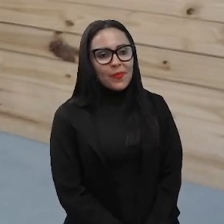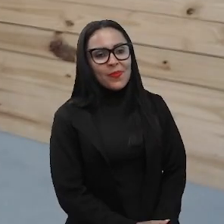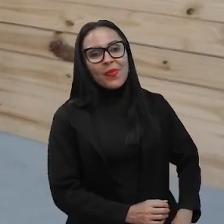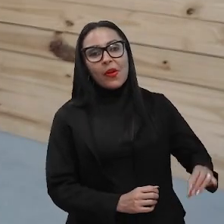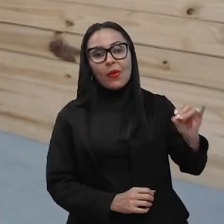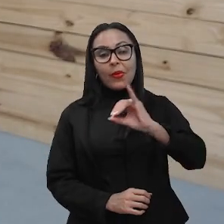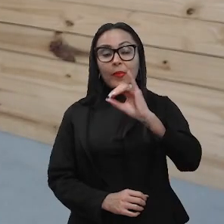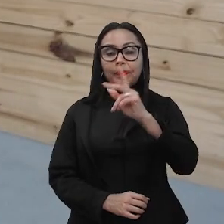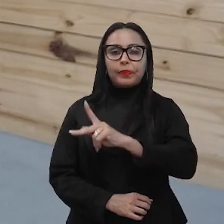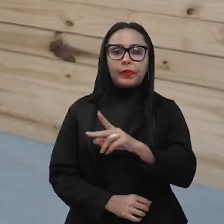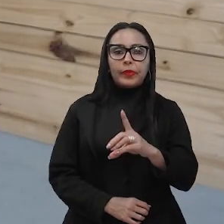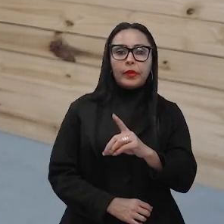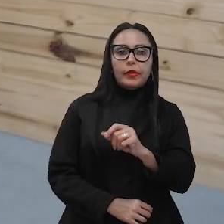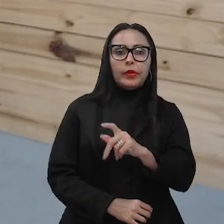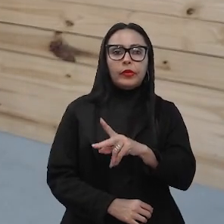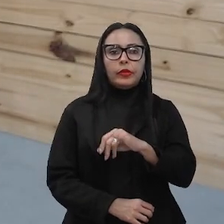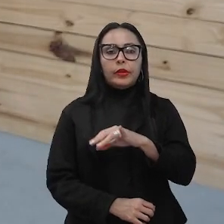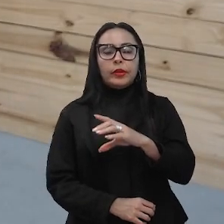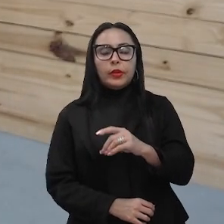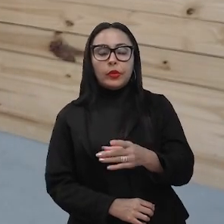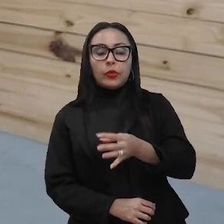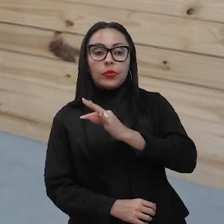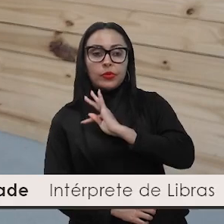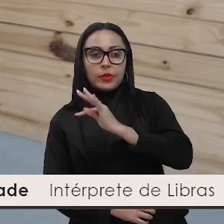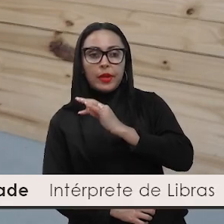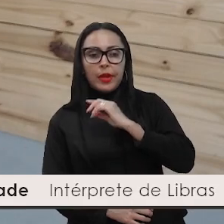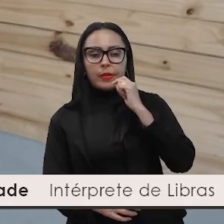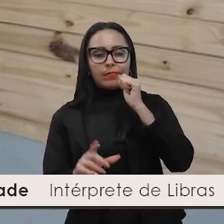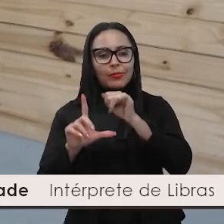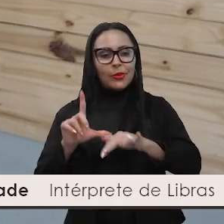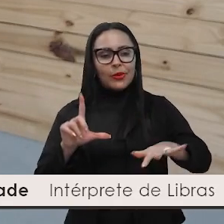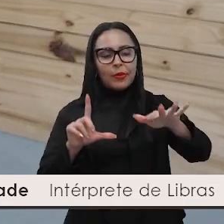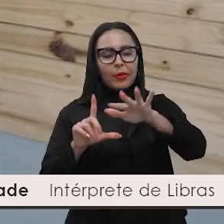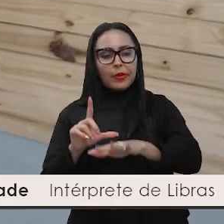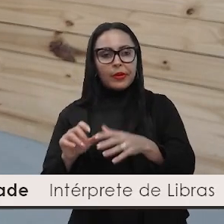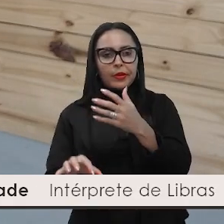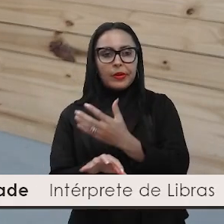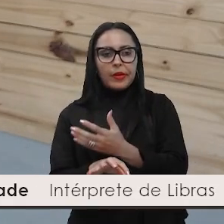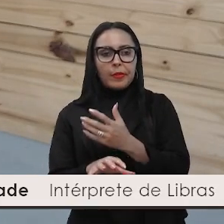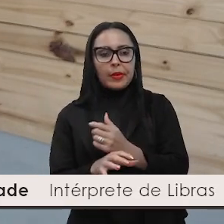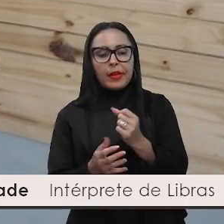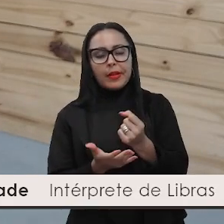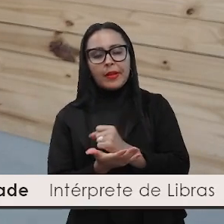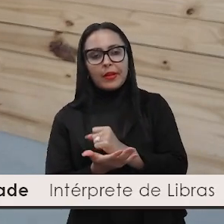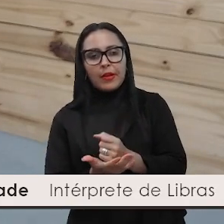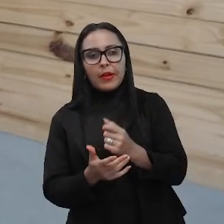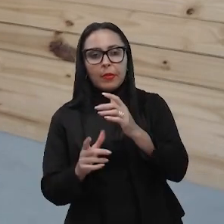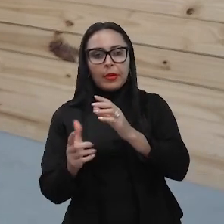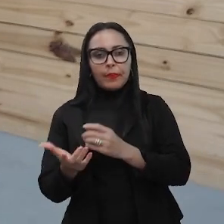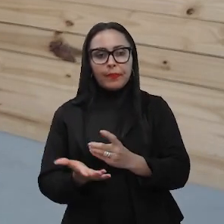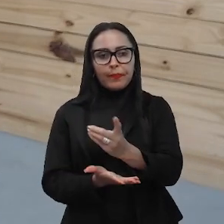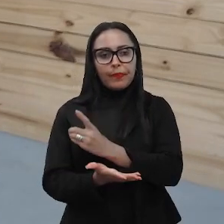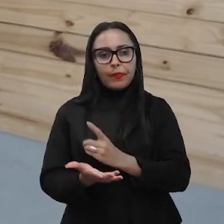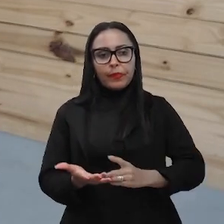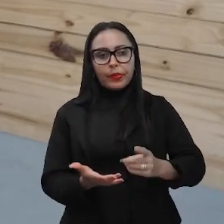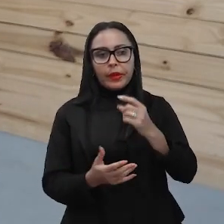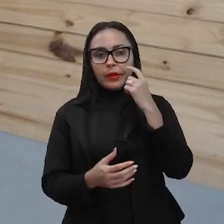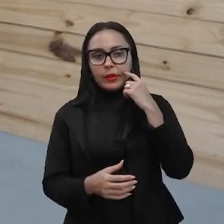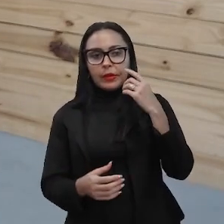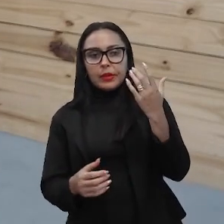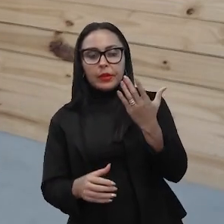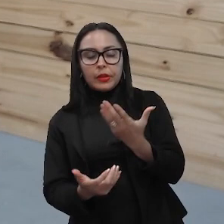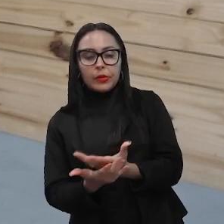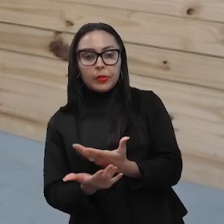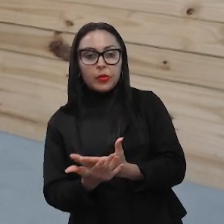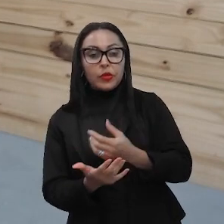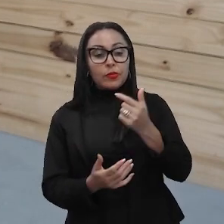Olá, eu sou o professor David Santana, do curso técnico em multimídia, na disciplina de Game Design. E você está aqui comigo na unidade número